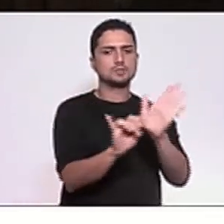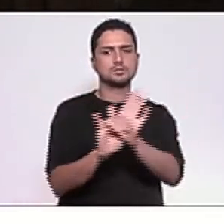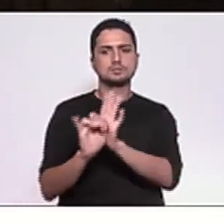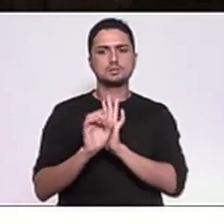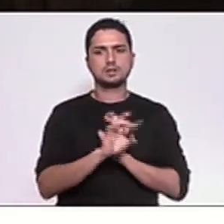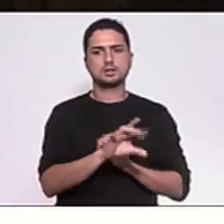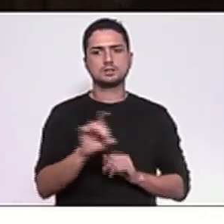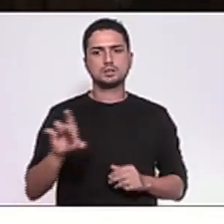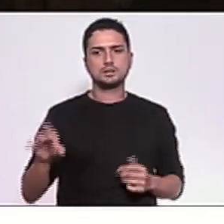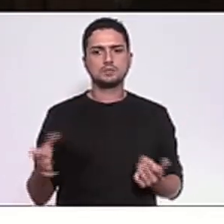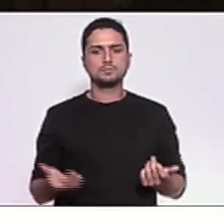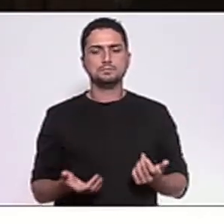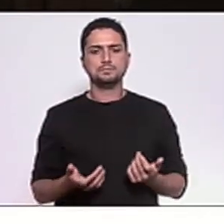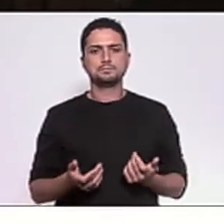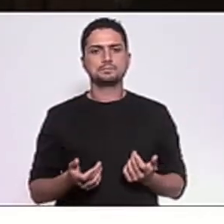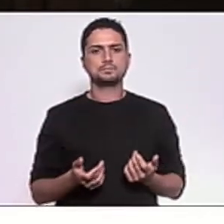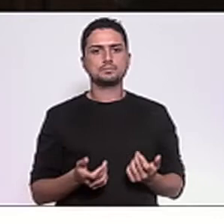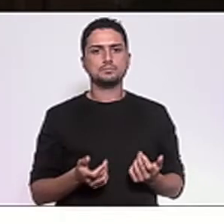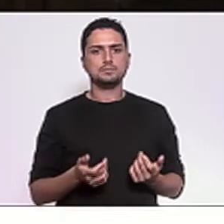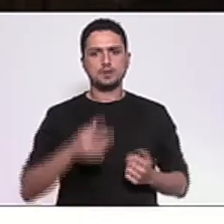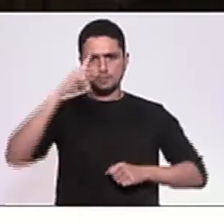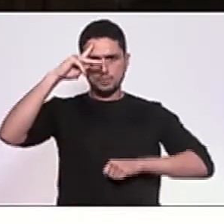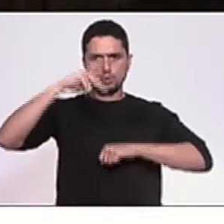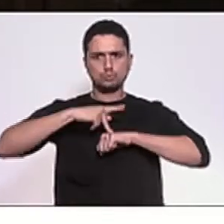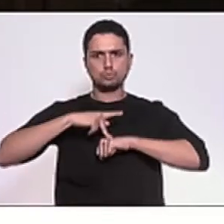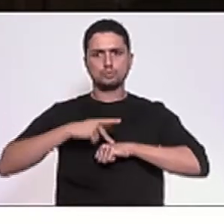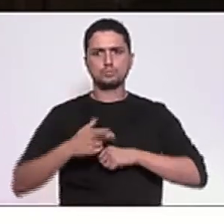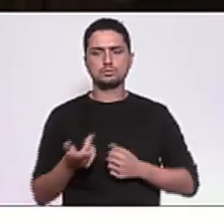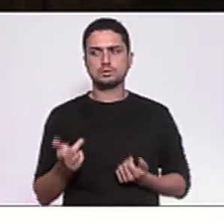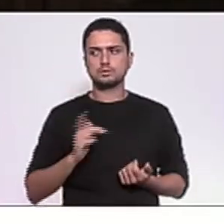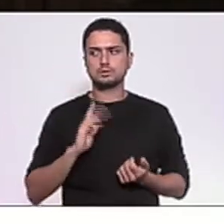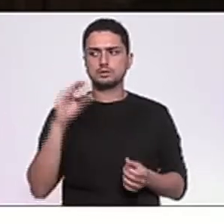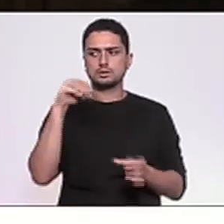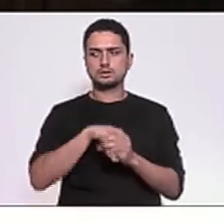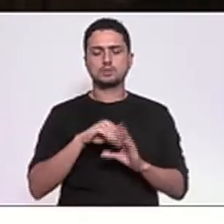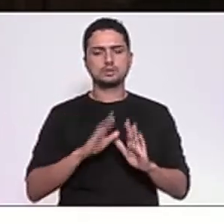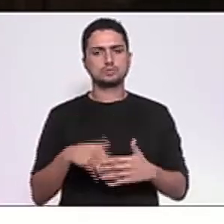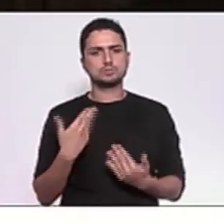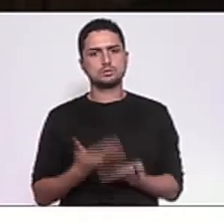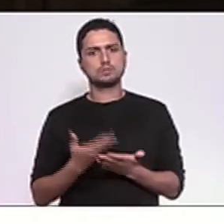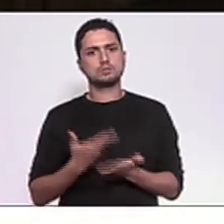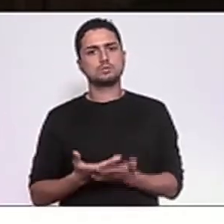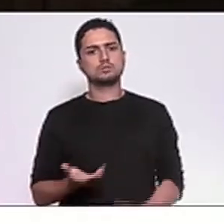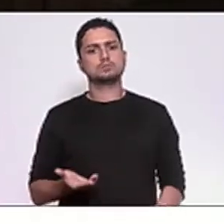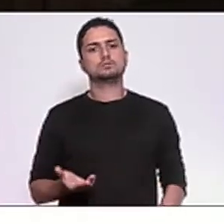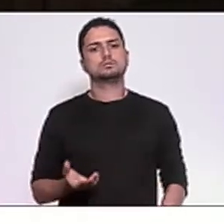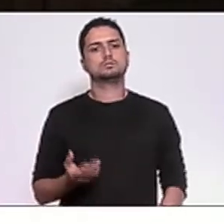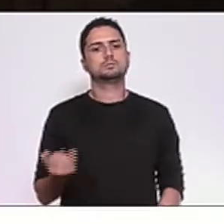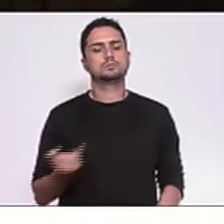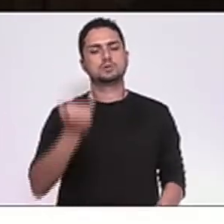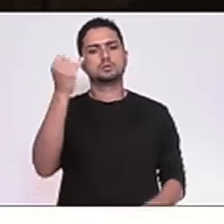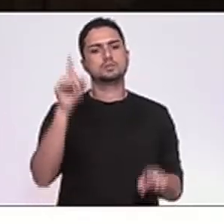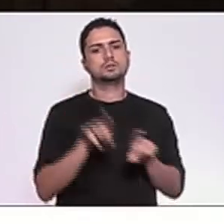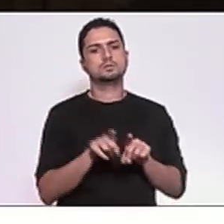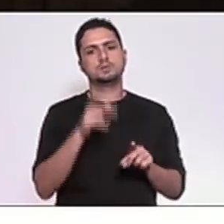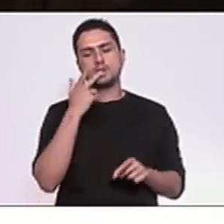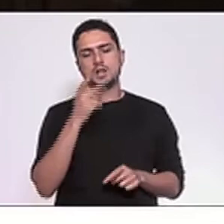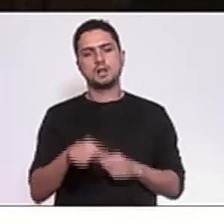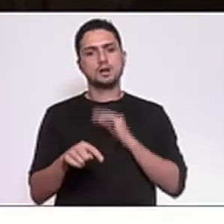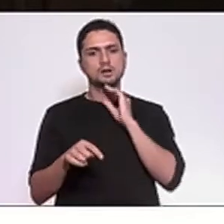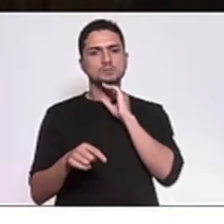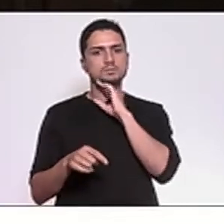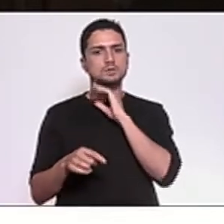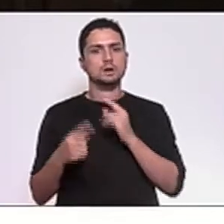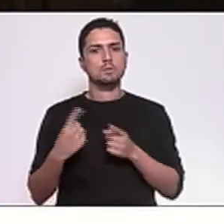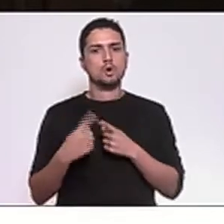individuais, acabar com a autonomia dentro das escolas. E é importante trazermos isso, porque